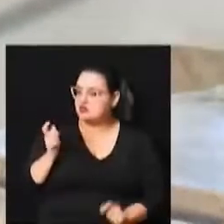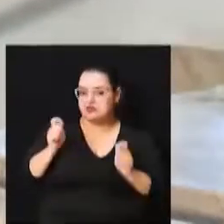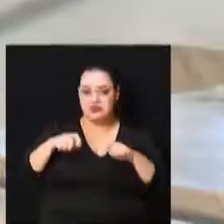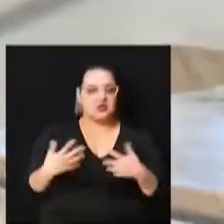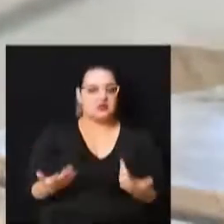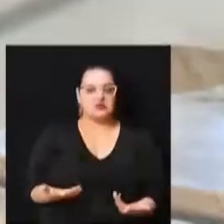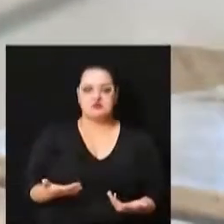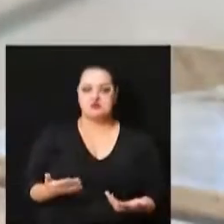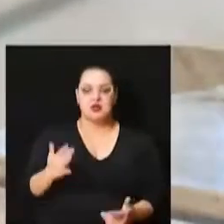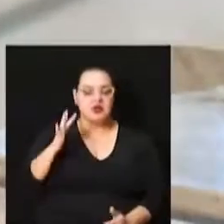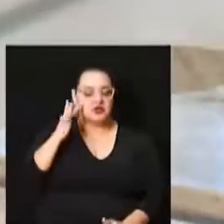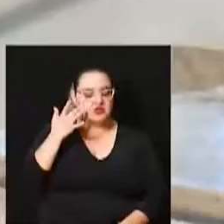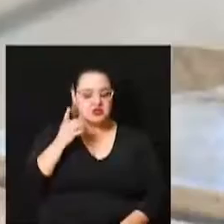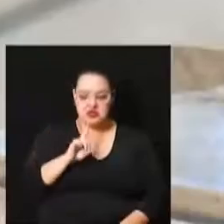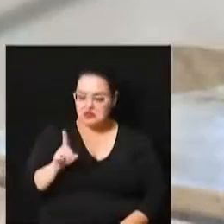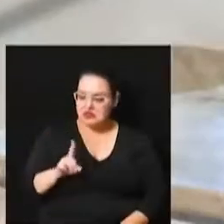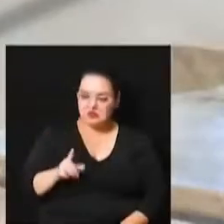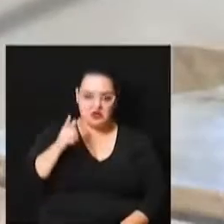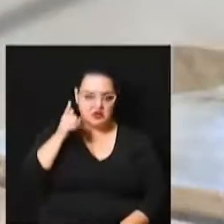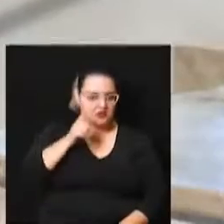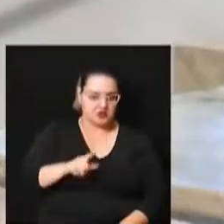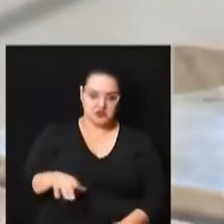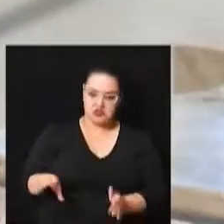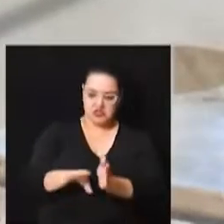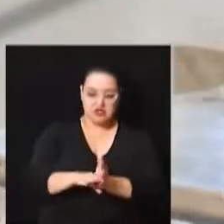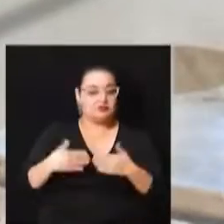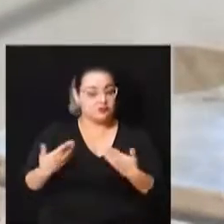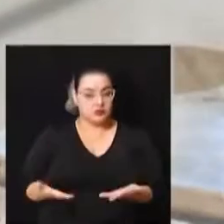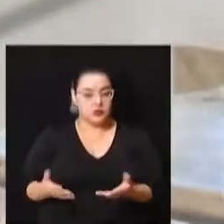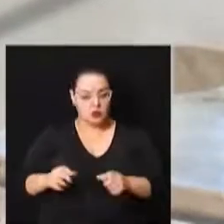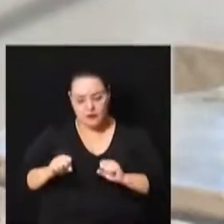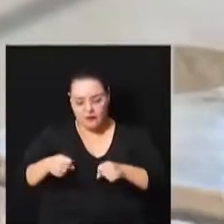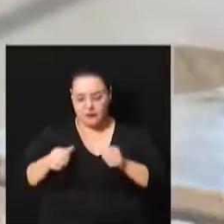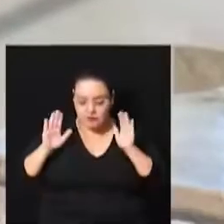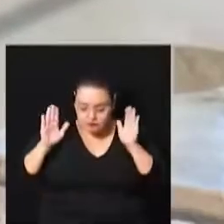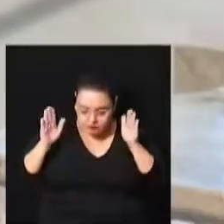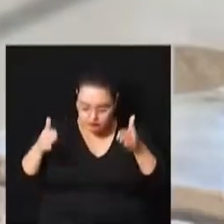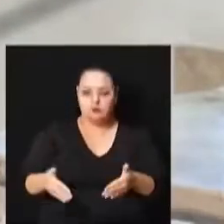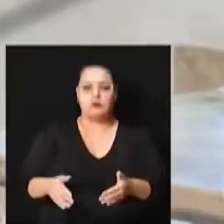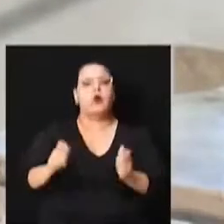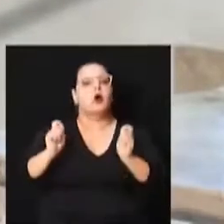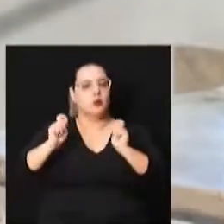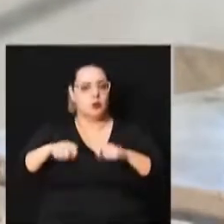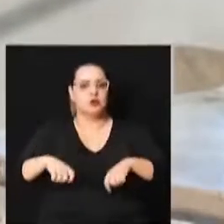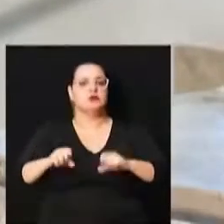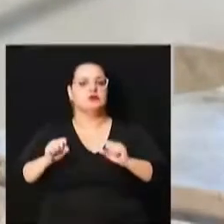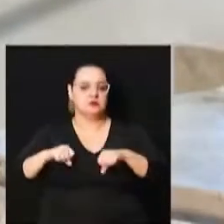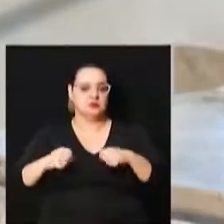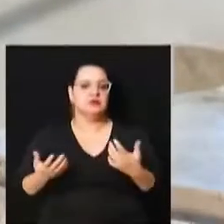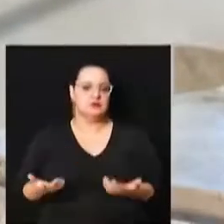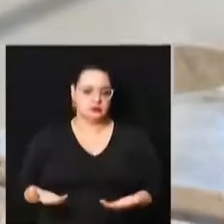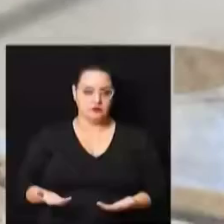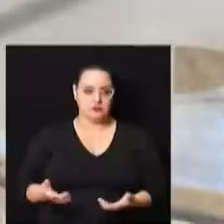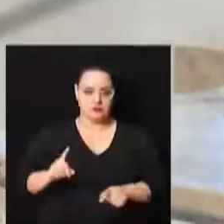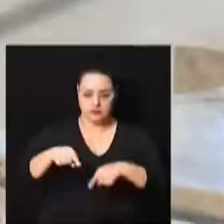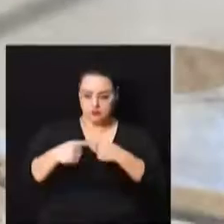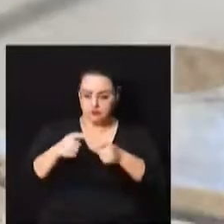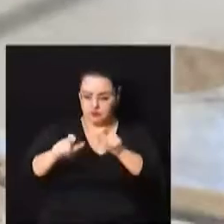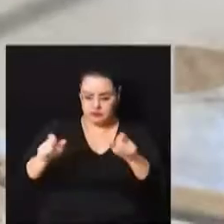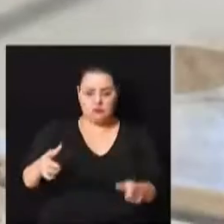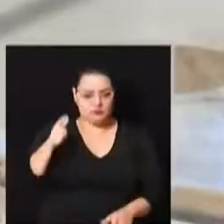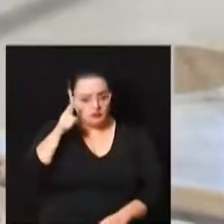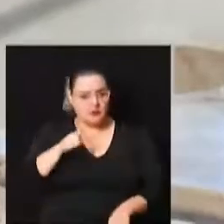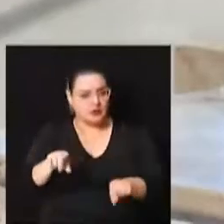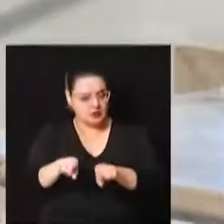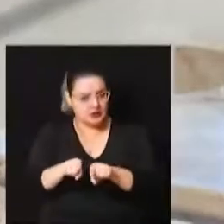nunca achei que eu ia conseguir chegar até aqui. Mas com muito esforço, com muita dedicação, eu vi que é possível. E é possível que outras